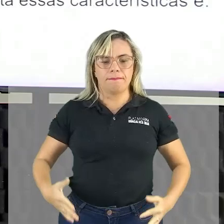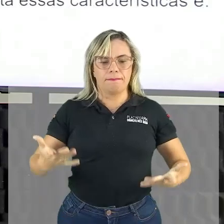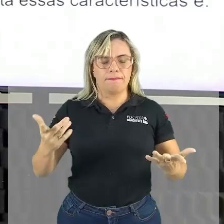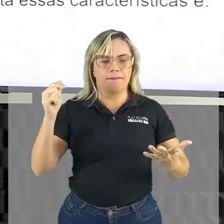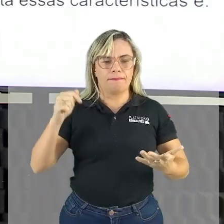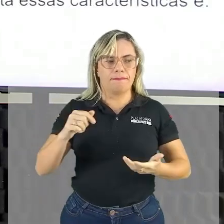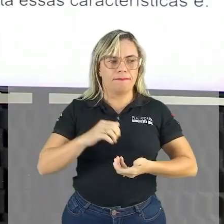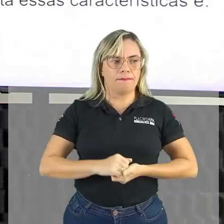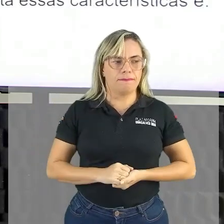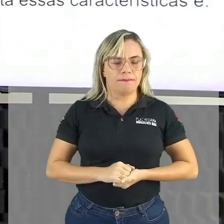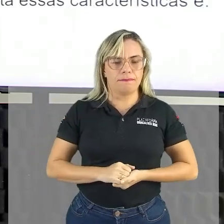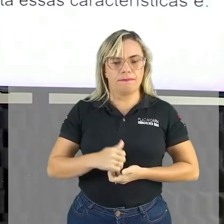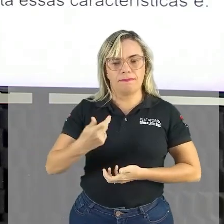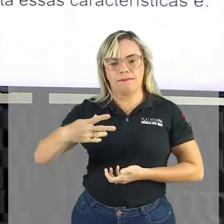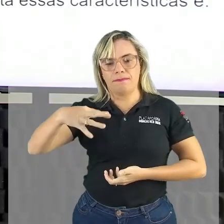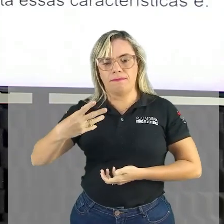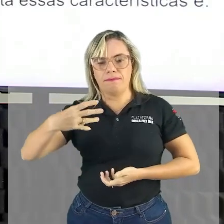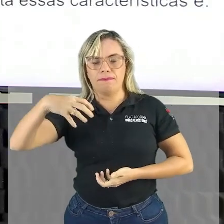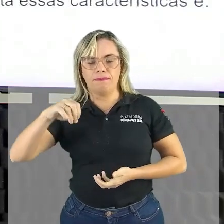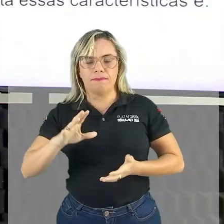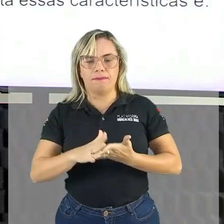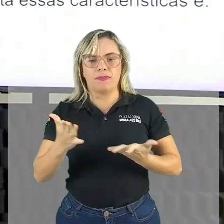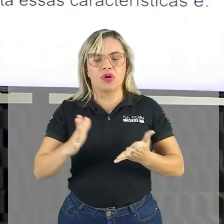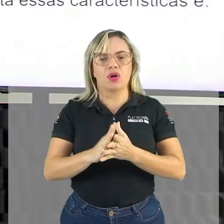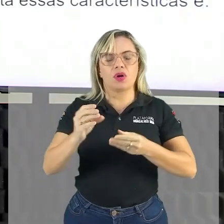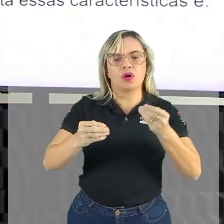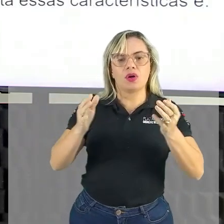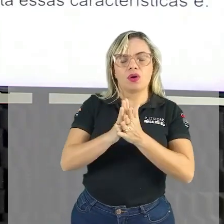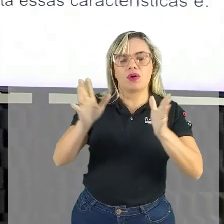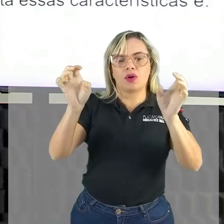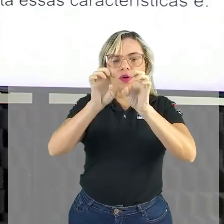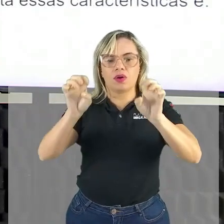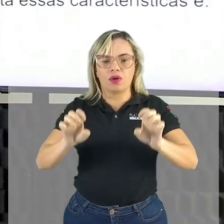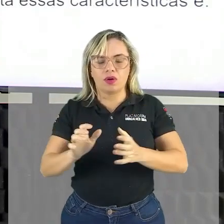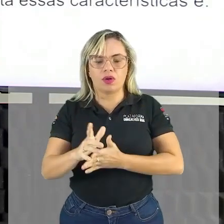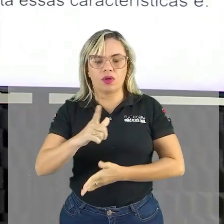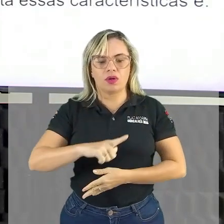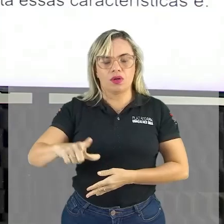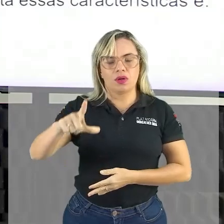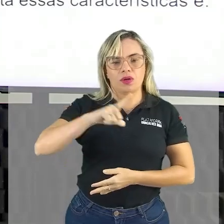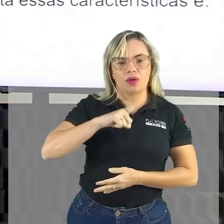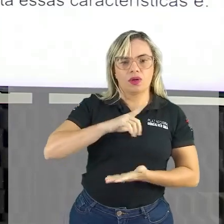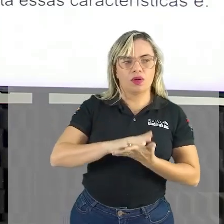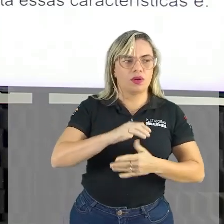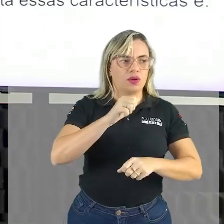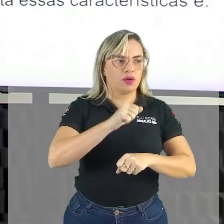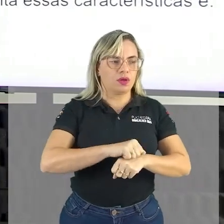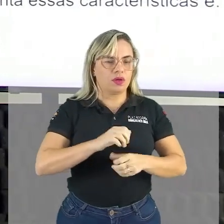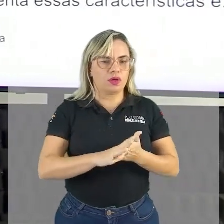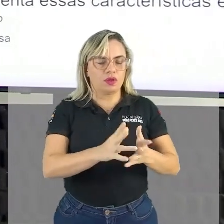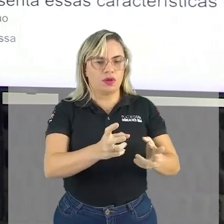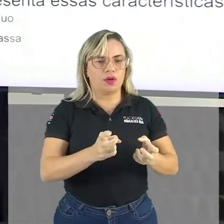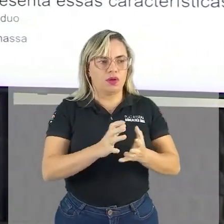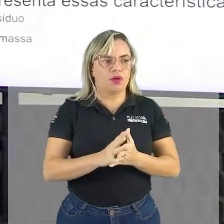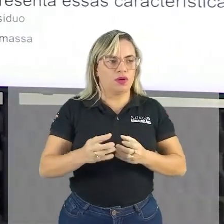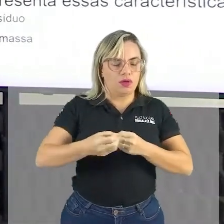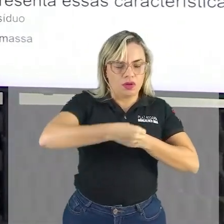de agregação, forma da estrutura em si, quando você tem um sólido, você percebe que as moléculas estão assim,